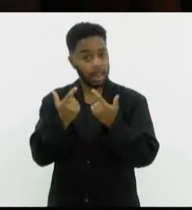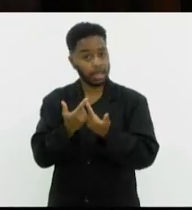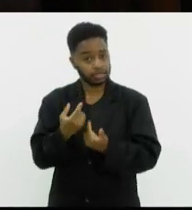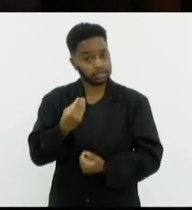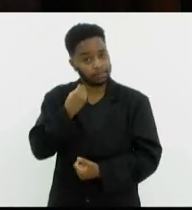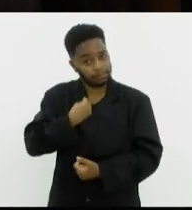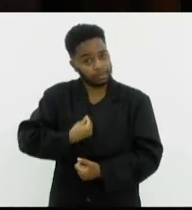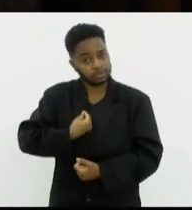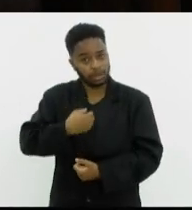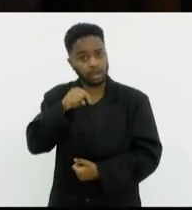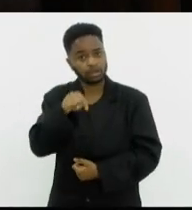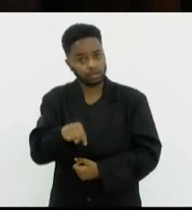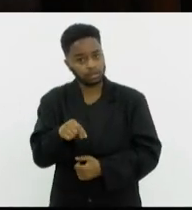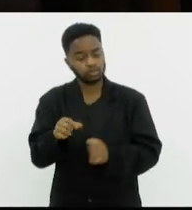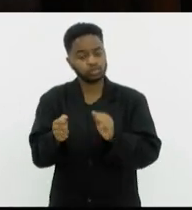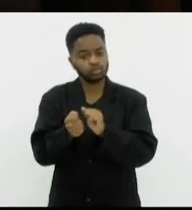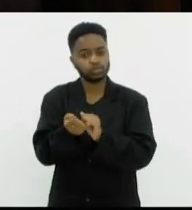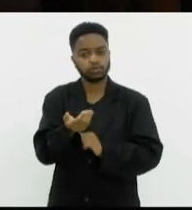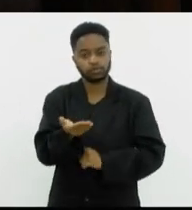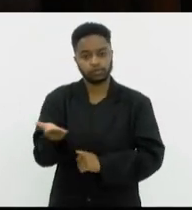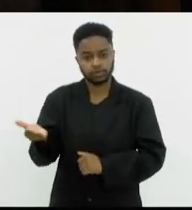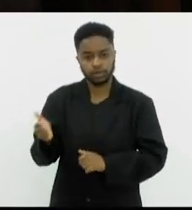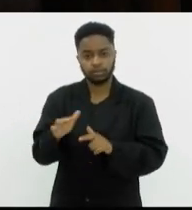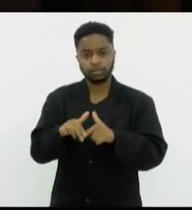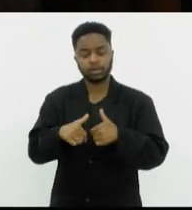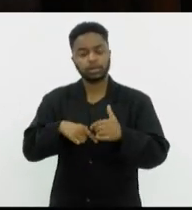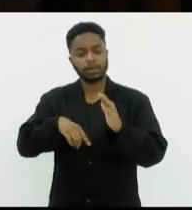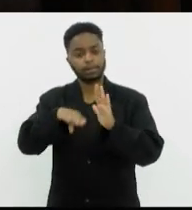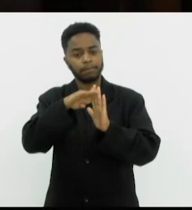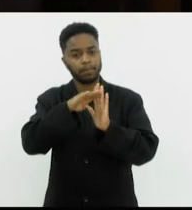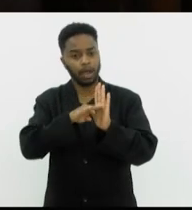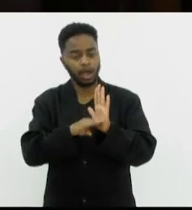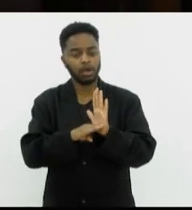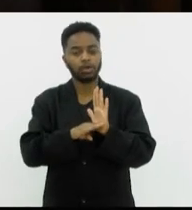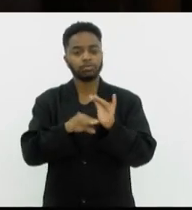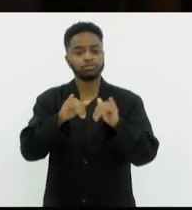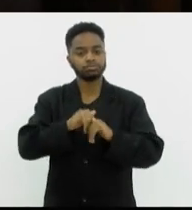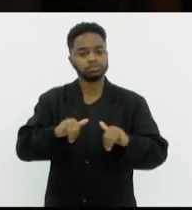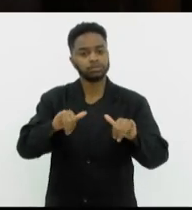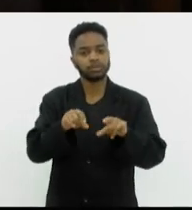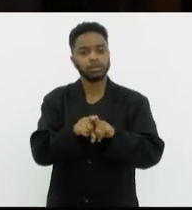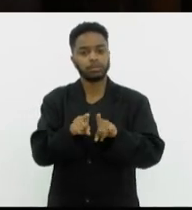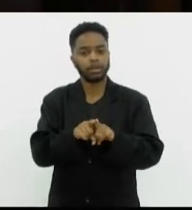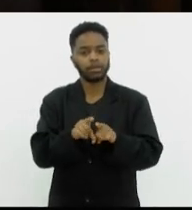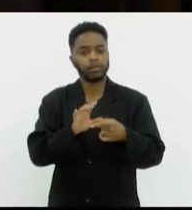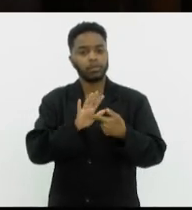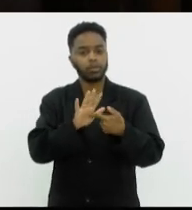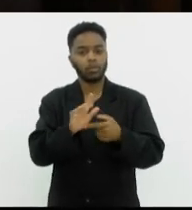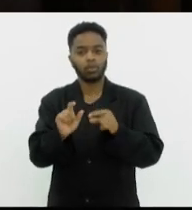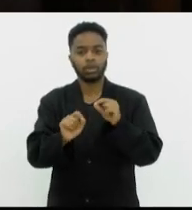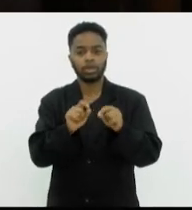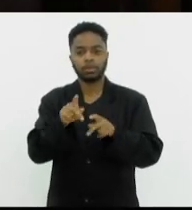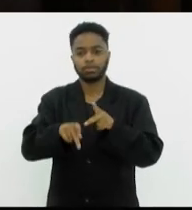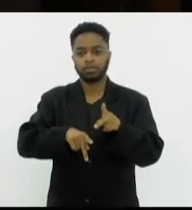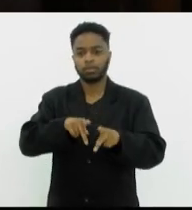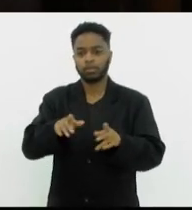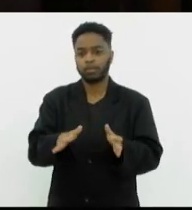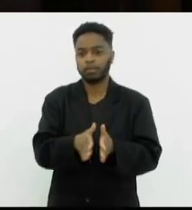está presente diante das pautas de reivindicação, diante das necessidades que o nosso povo mais